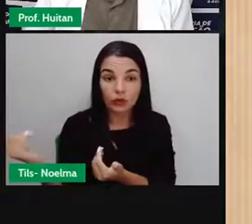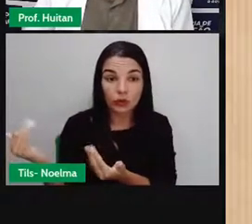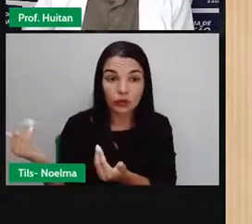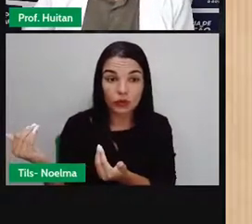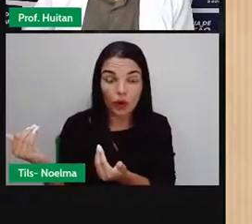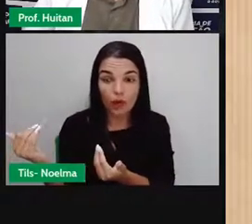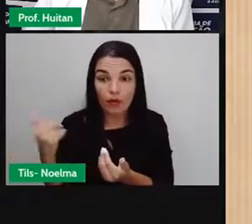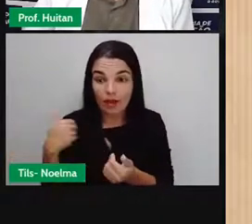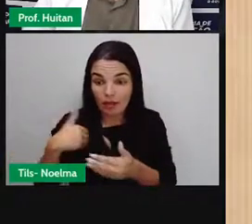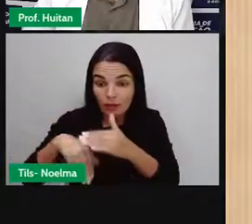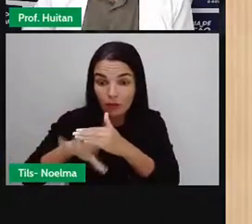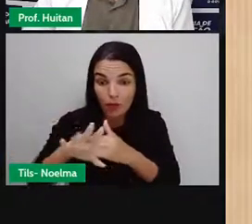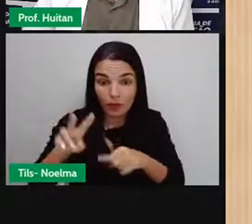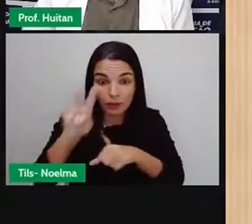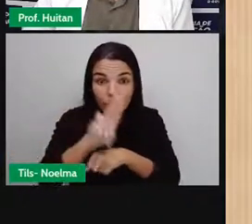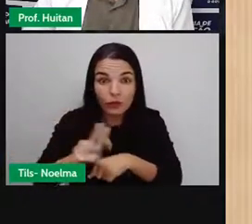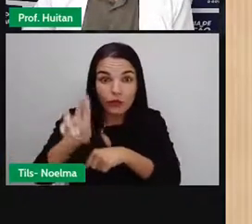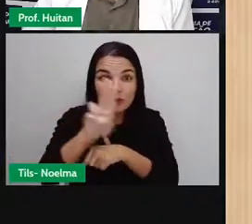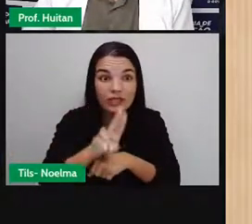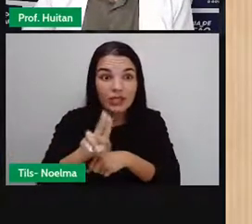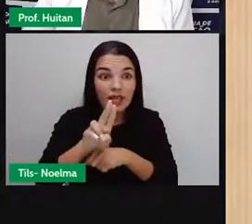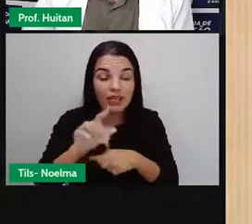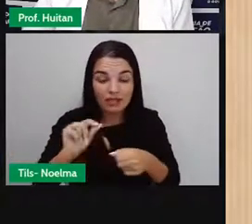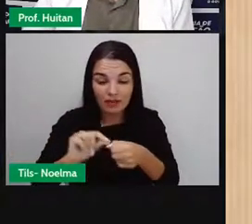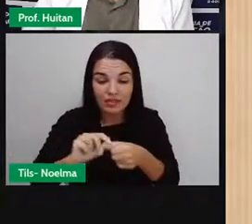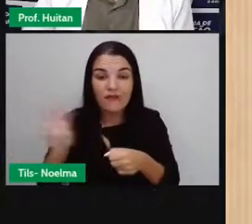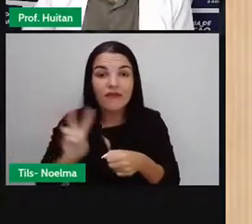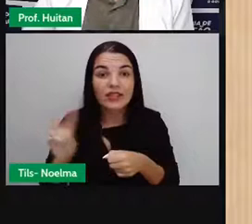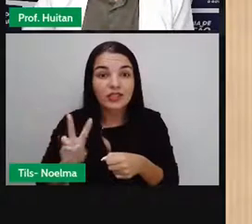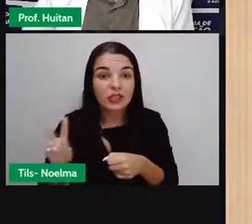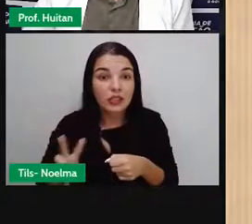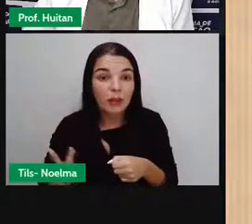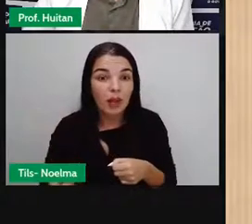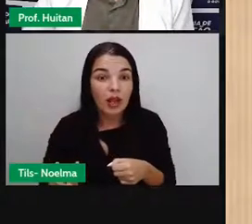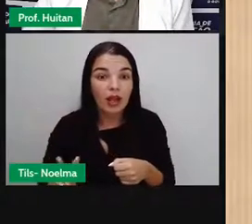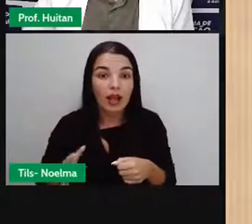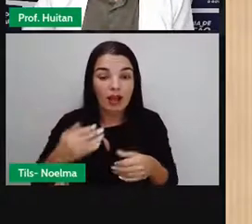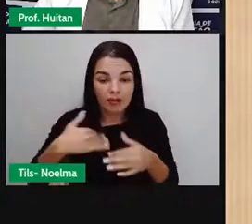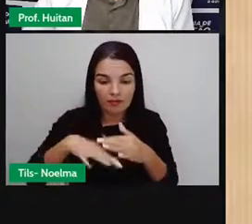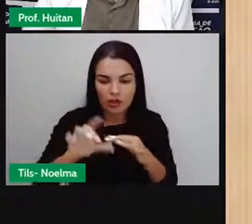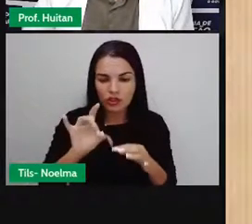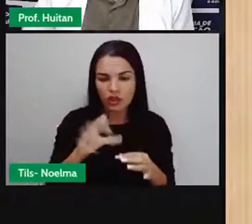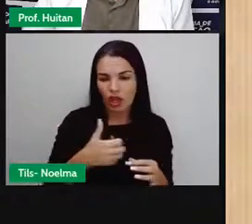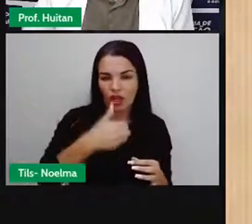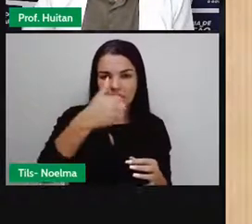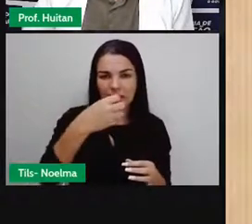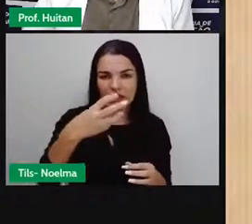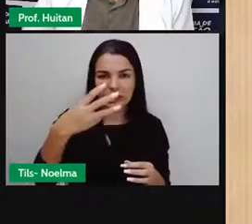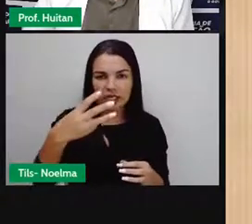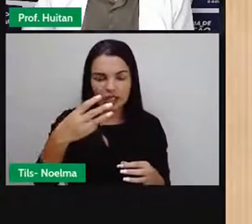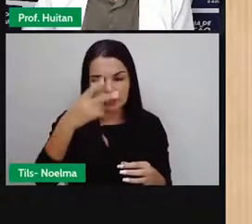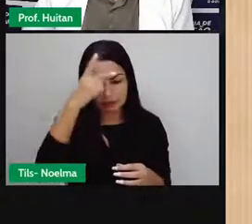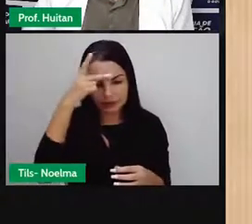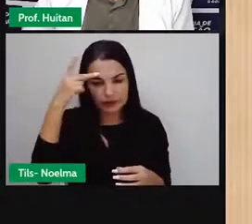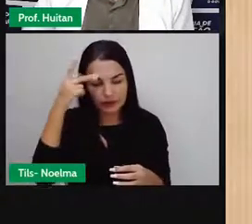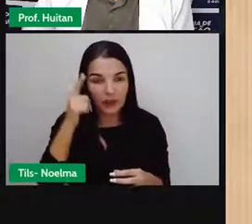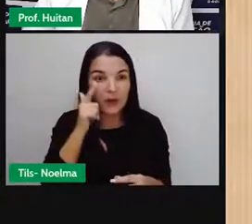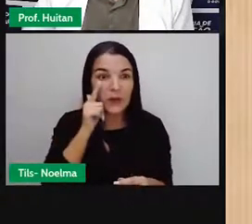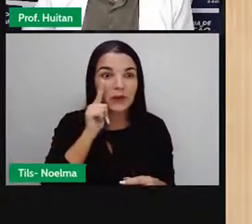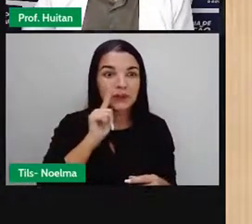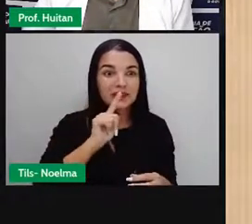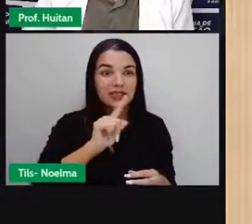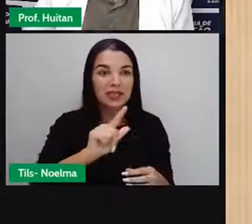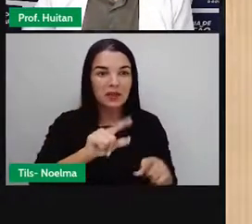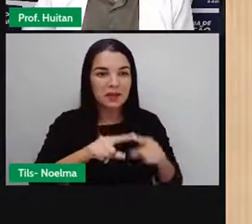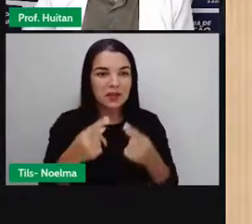de 1.314 inscritos para apenas 13 vagas se tornou um exemplo de superação. Agora o Joel já